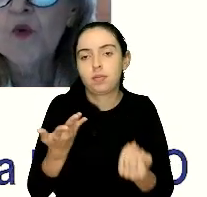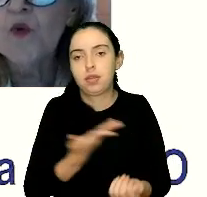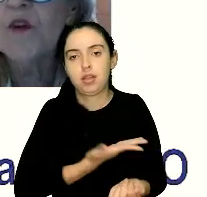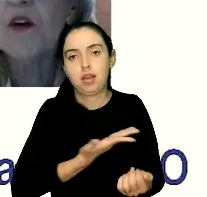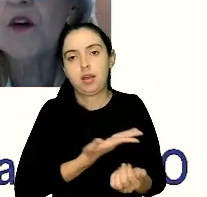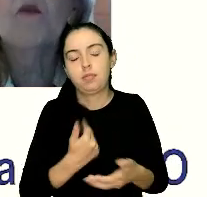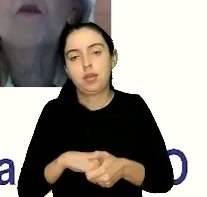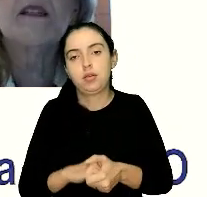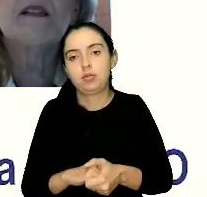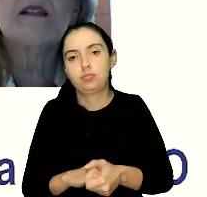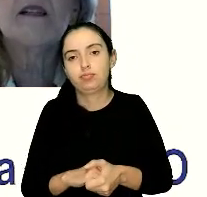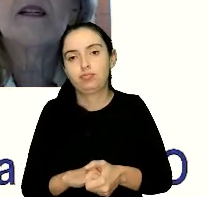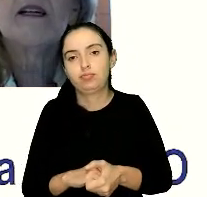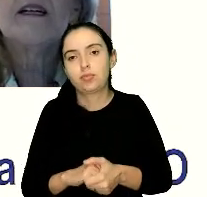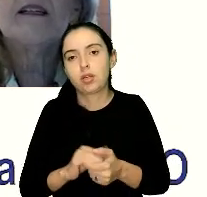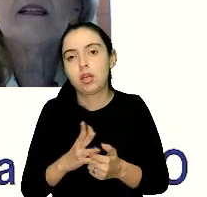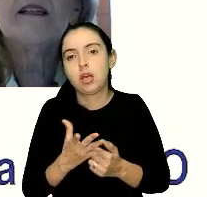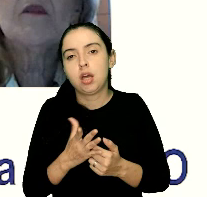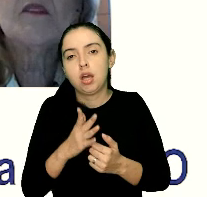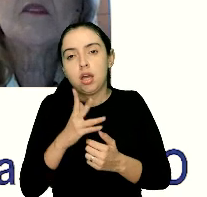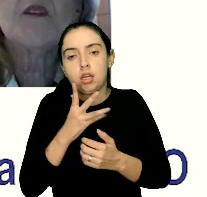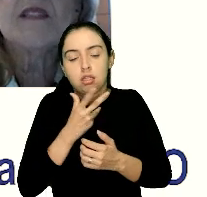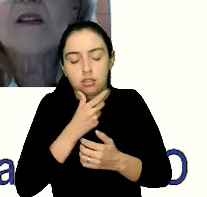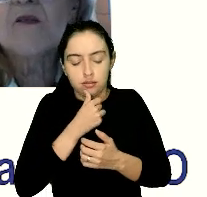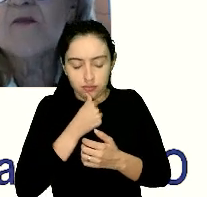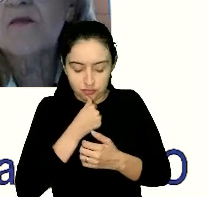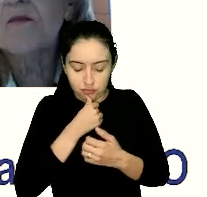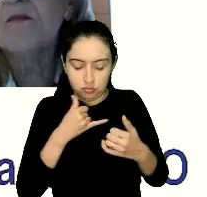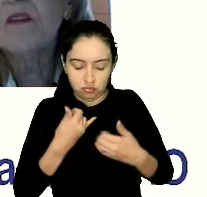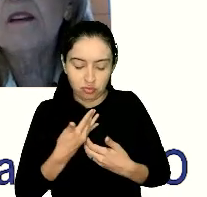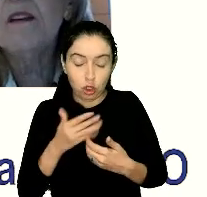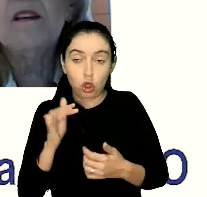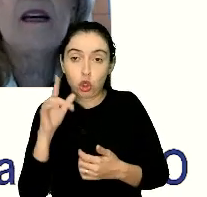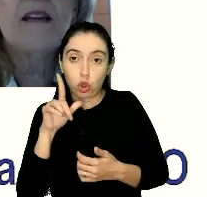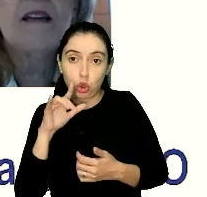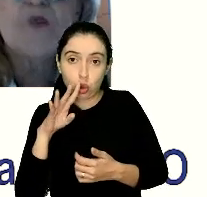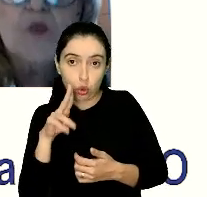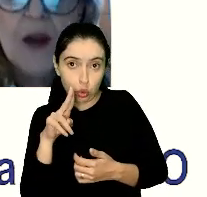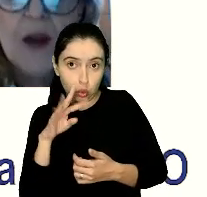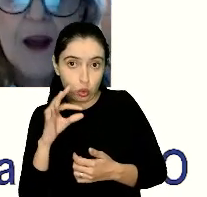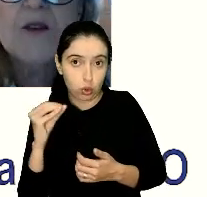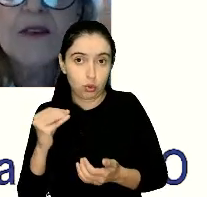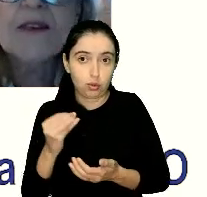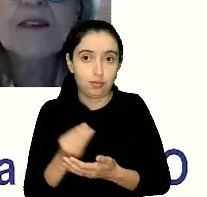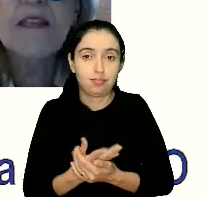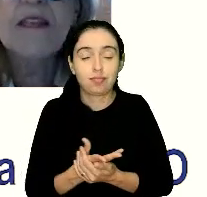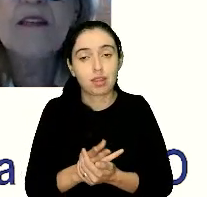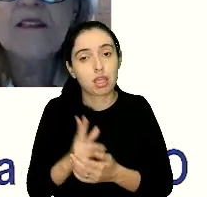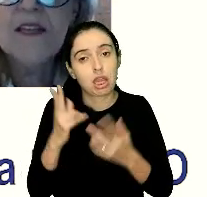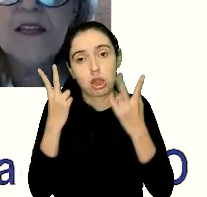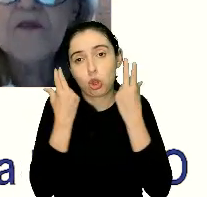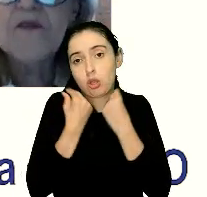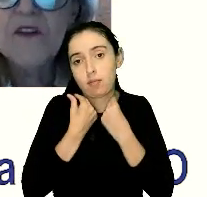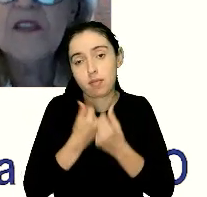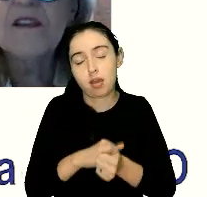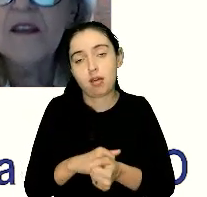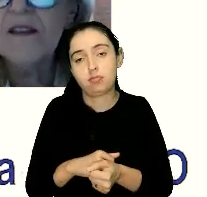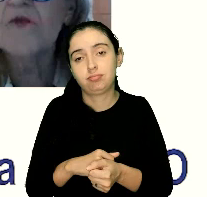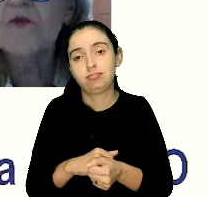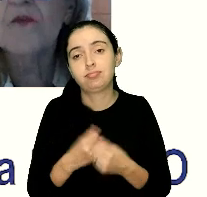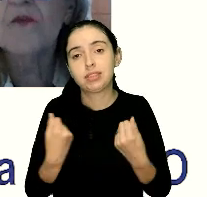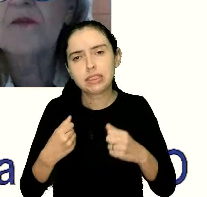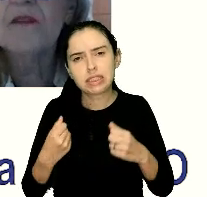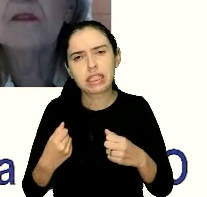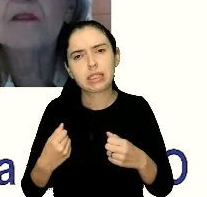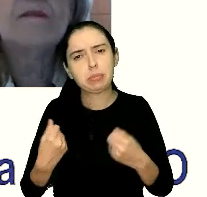o luto, que é uma coisa, é uma situação que é natural, né, e que tem que ser